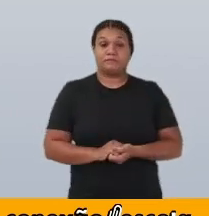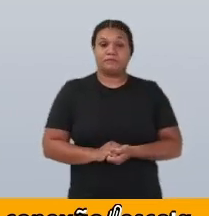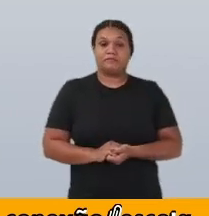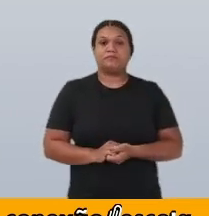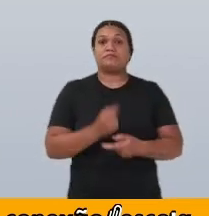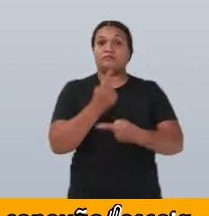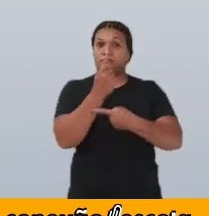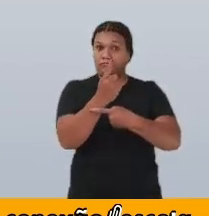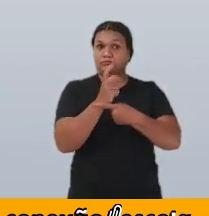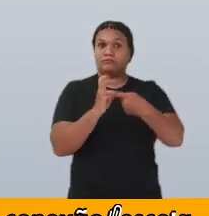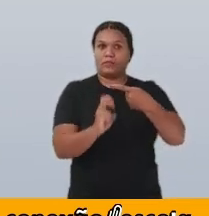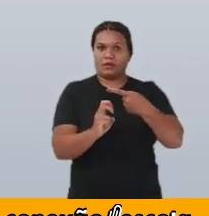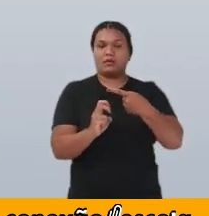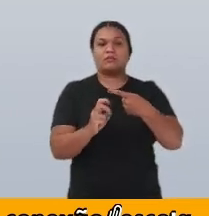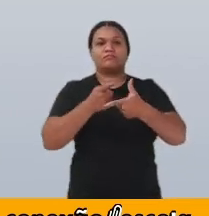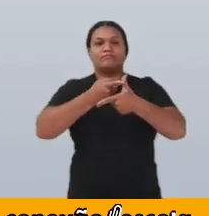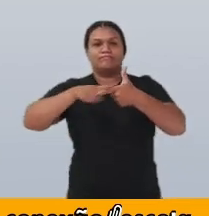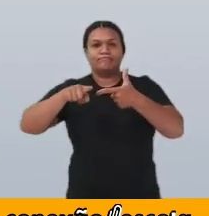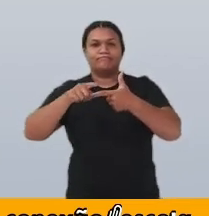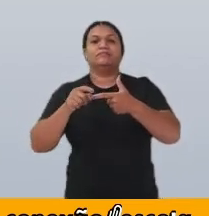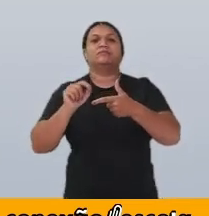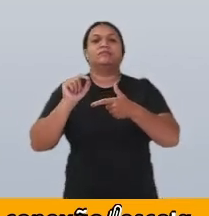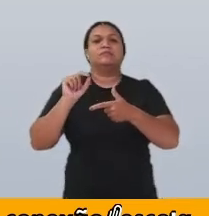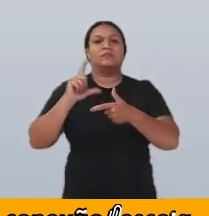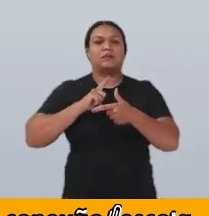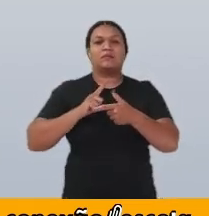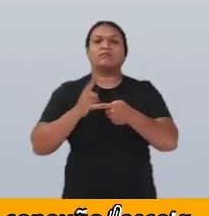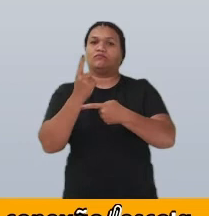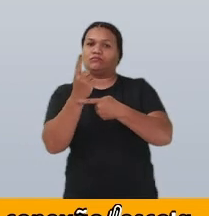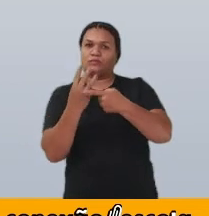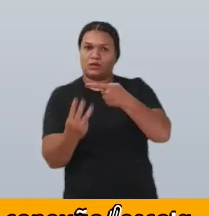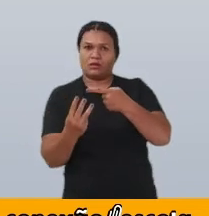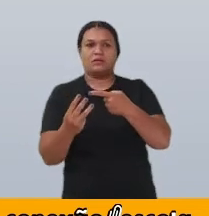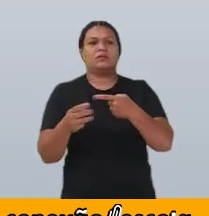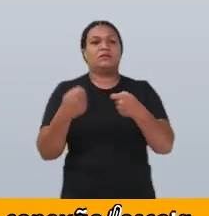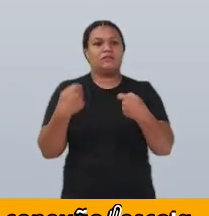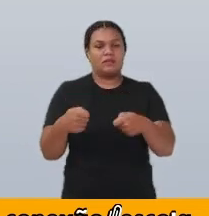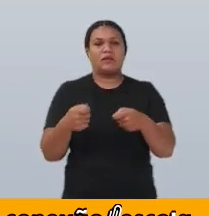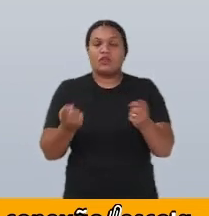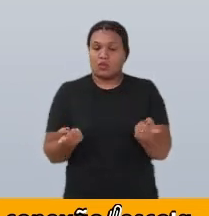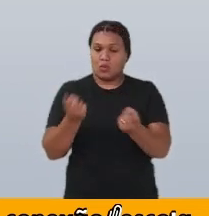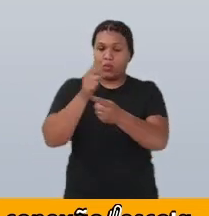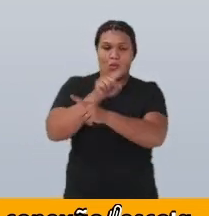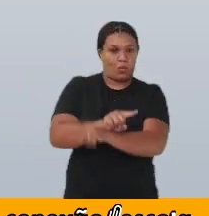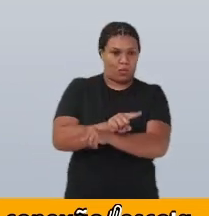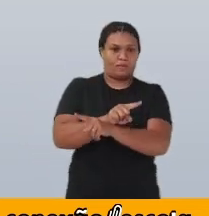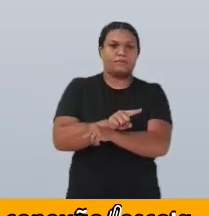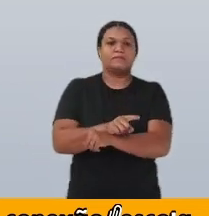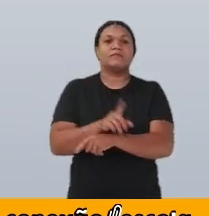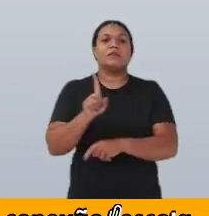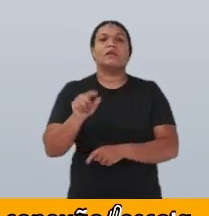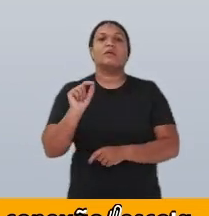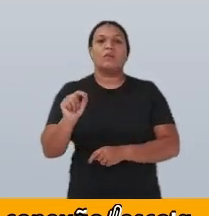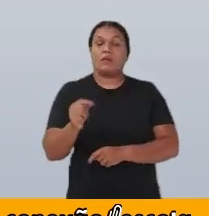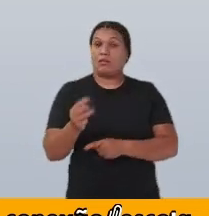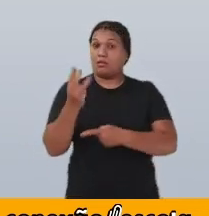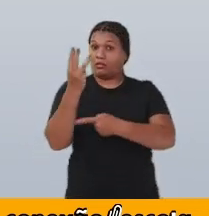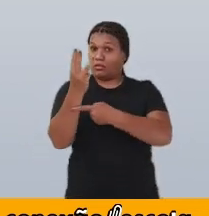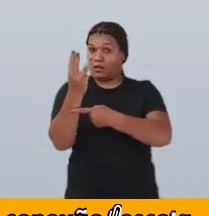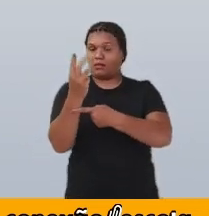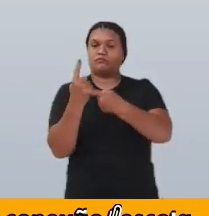1/5 dividido por 1/3, então, é 1/5 vezes o inverso de 1/3, que é